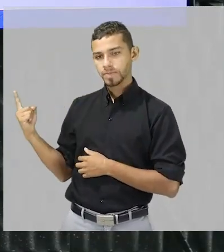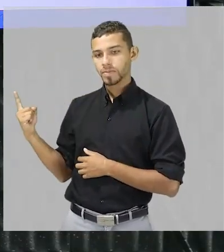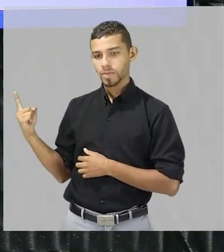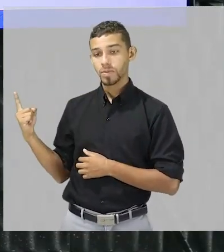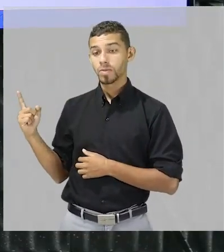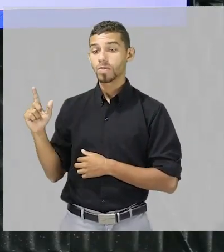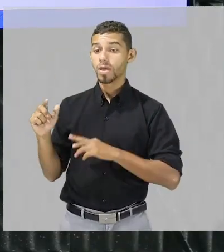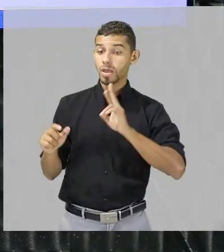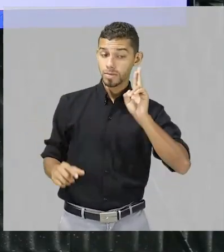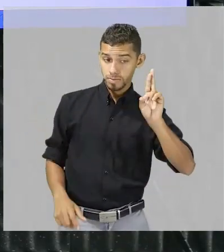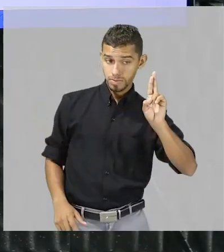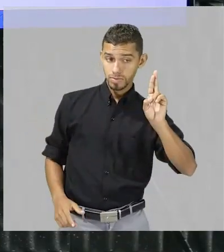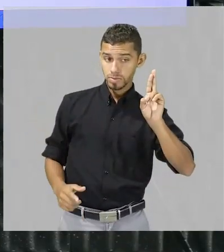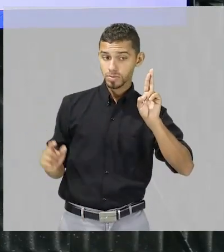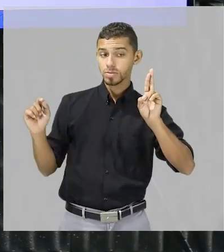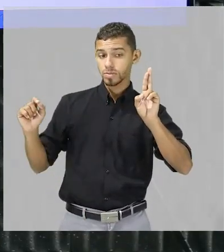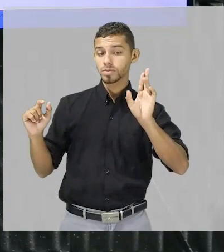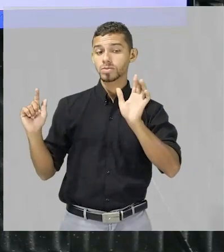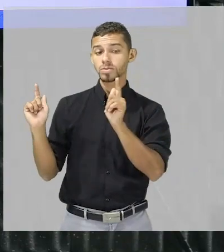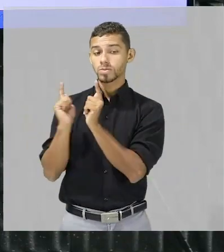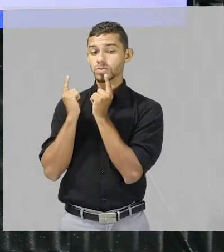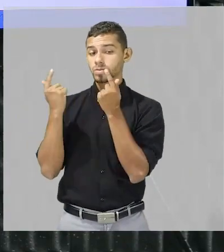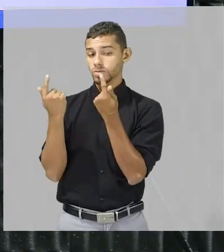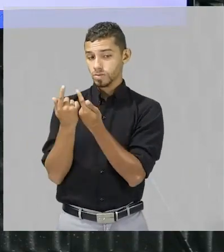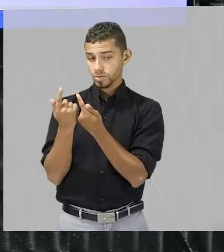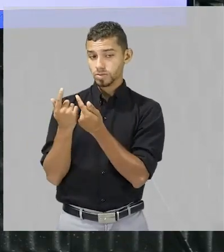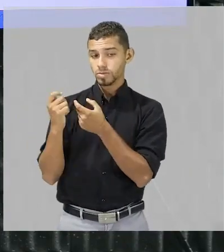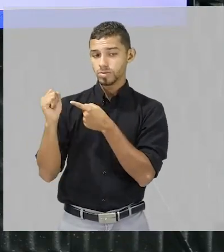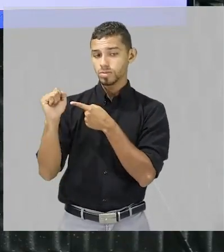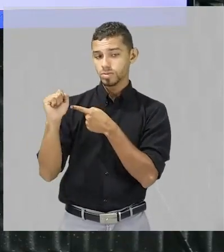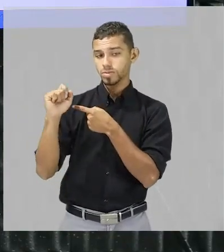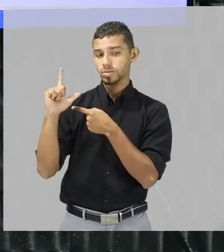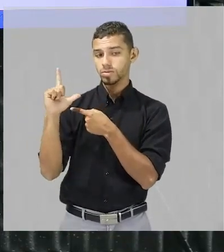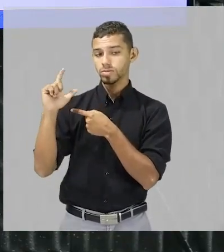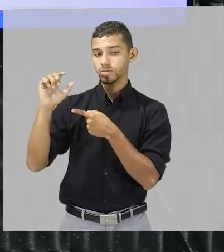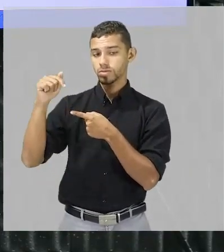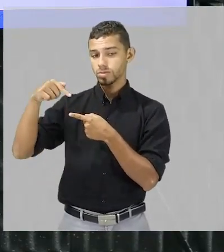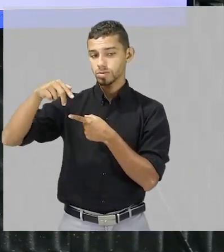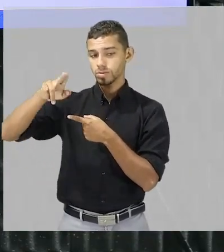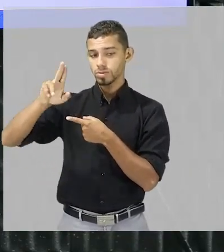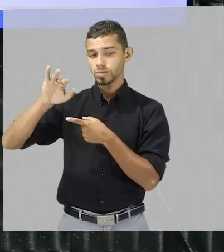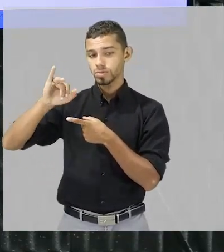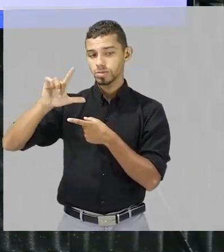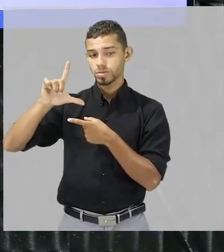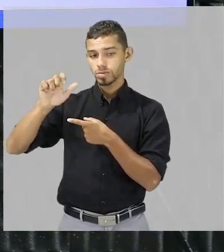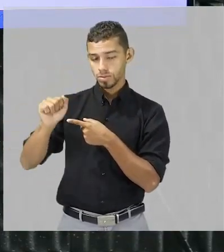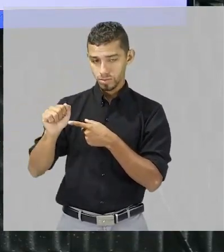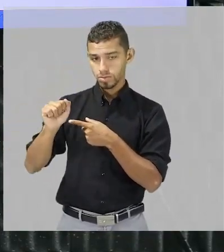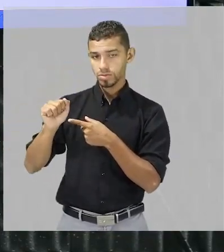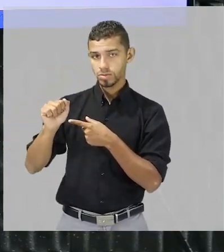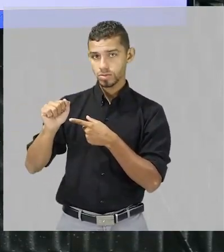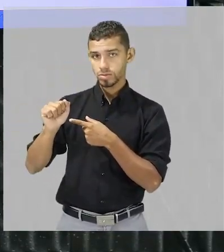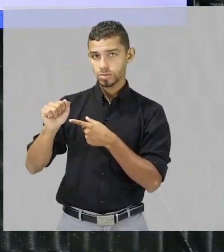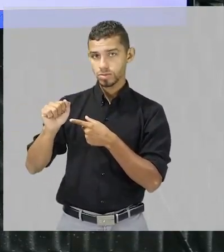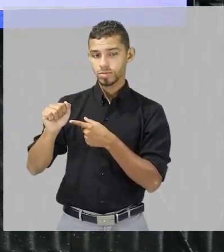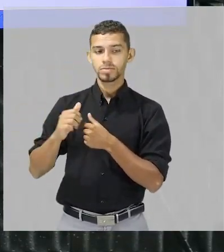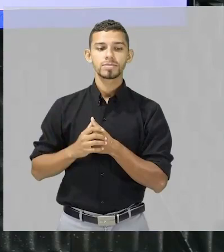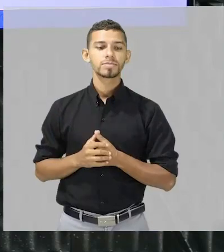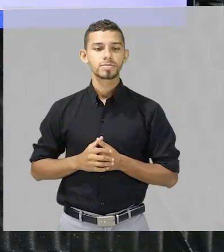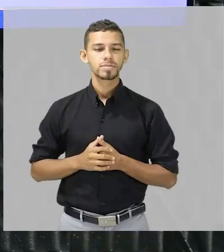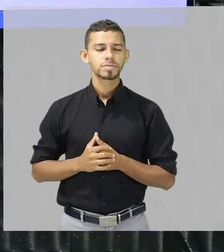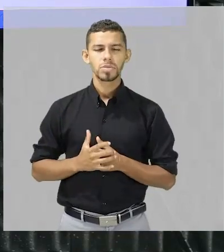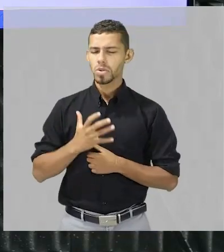em que R representa um grupamento alquila, um grupamento carbônico qualquer.